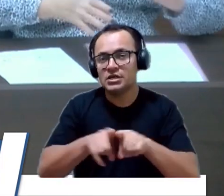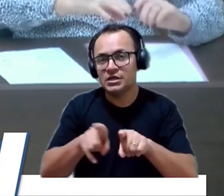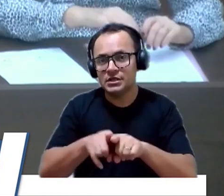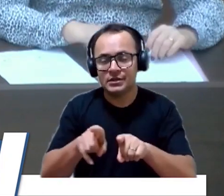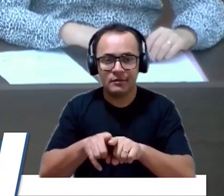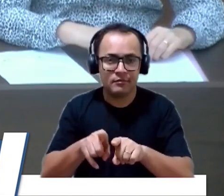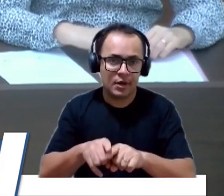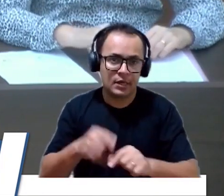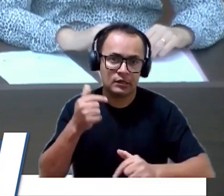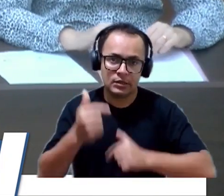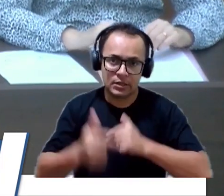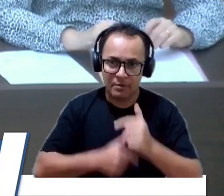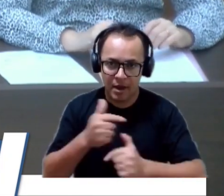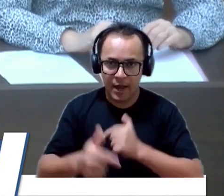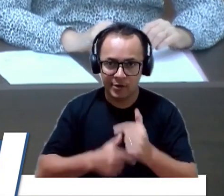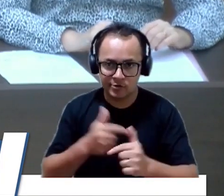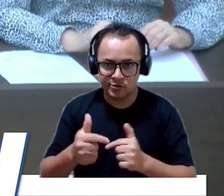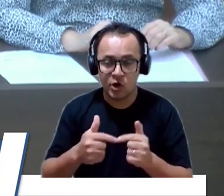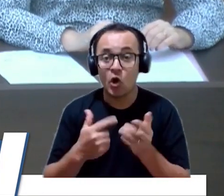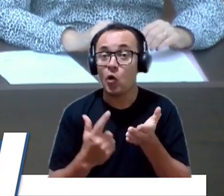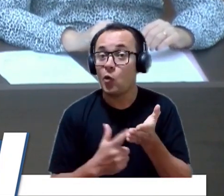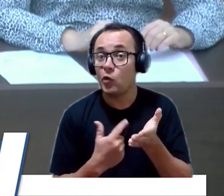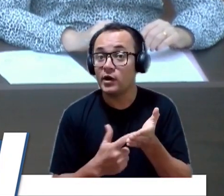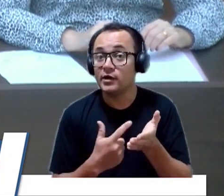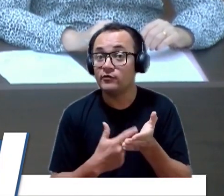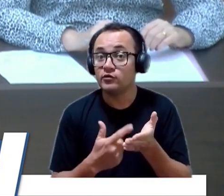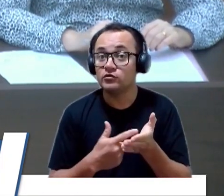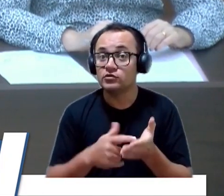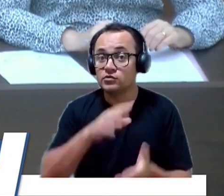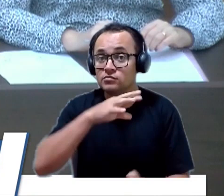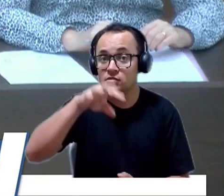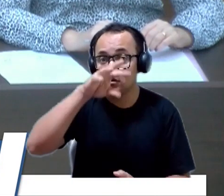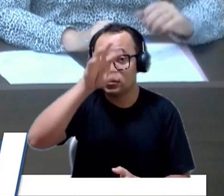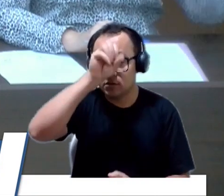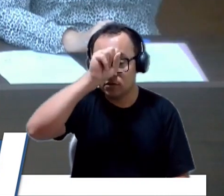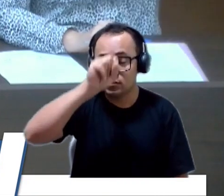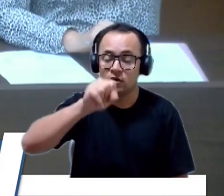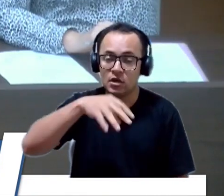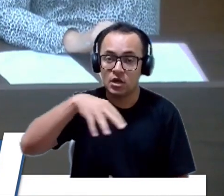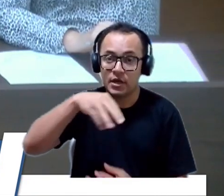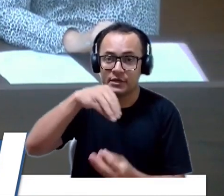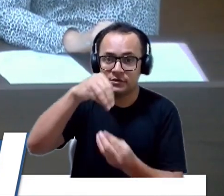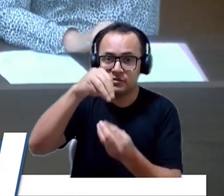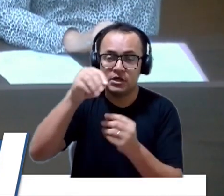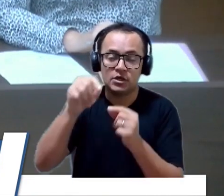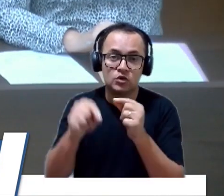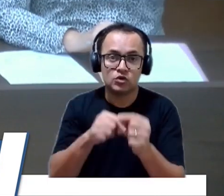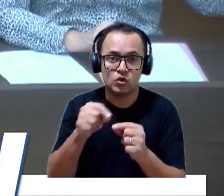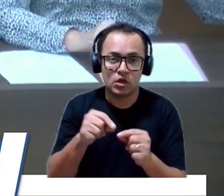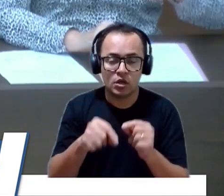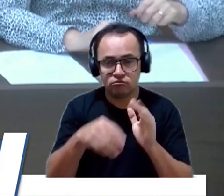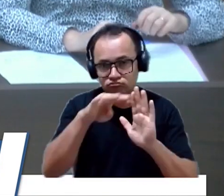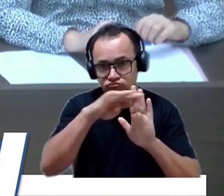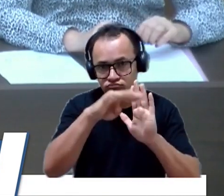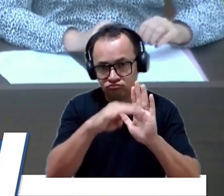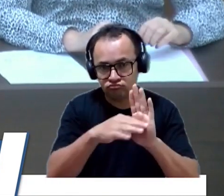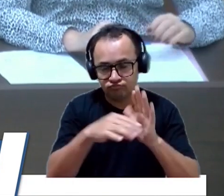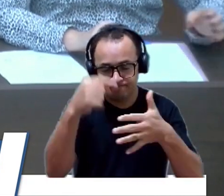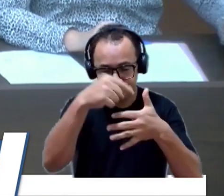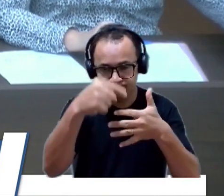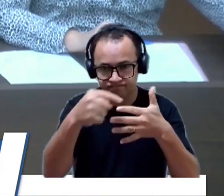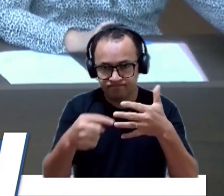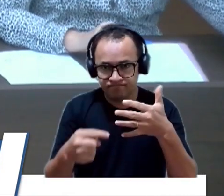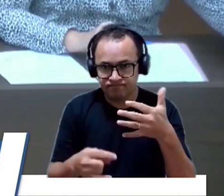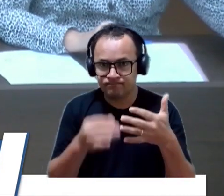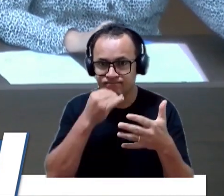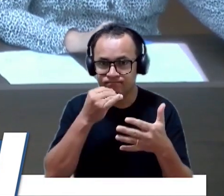O Livro dos Espíritos trata dos princípios da doutrina espírita, sobre a imortalidade da